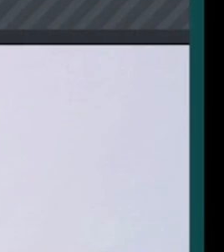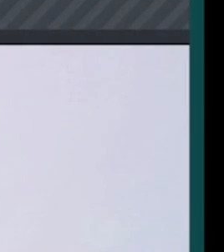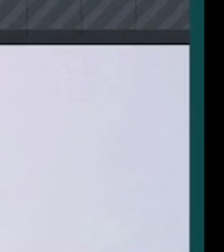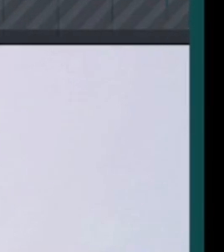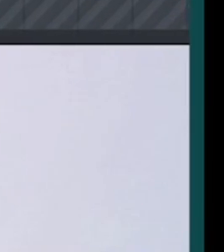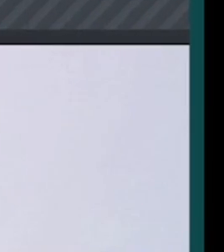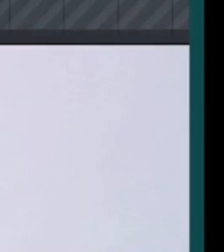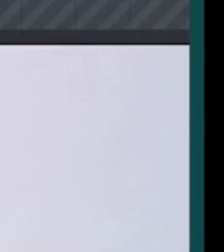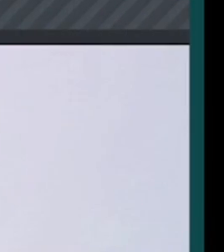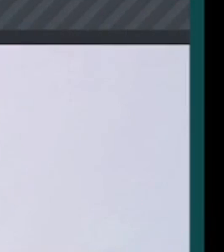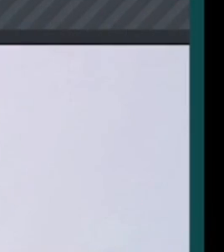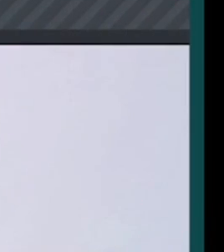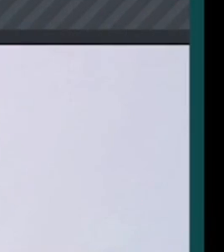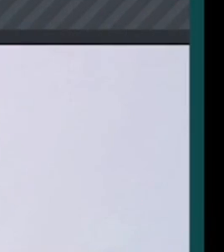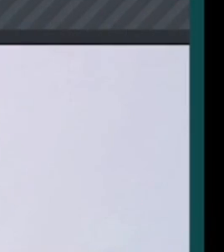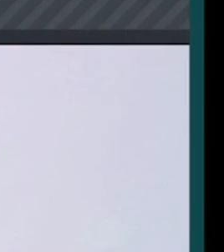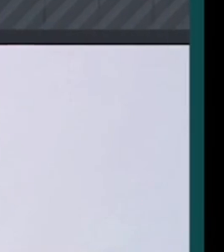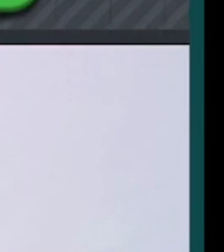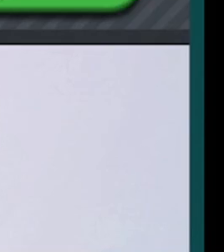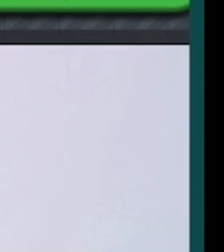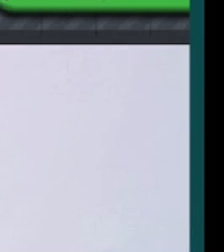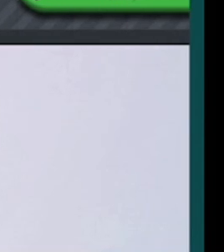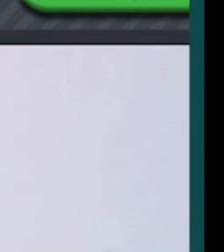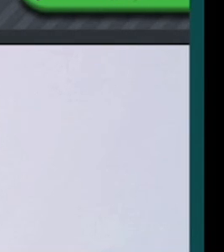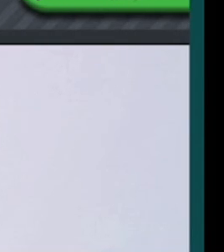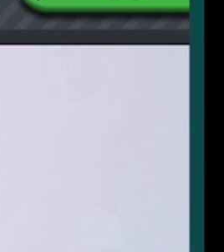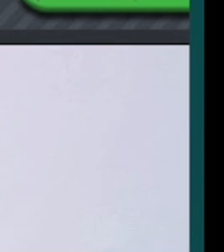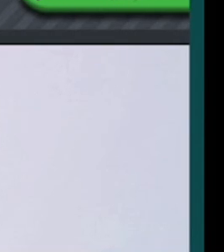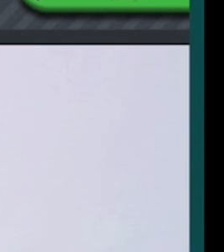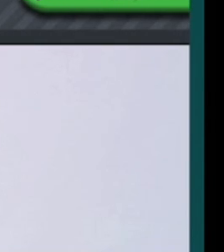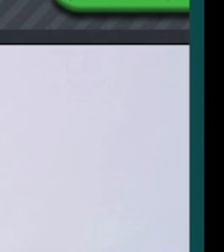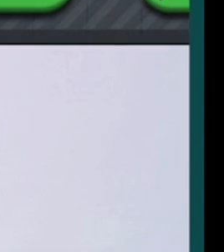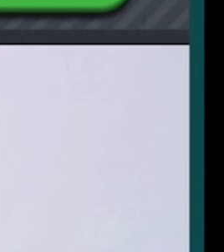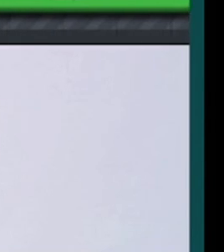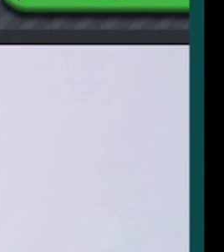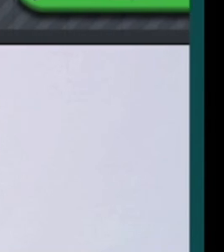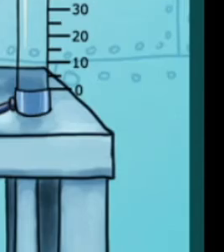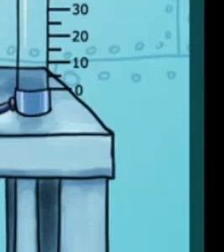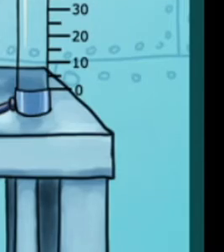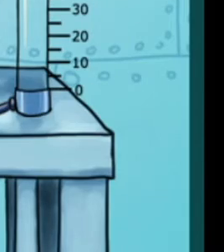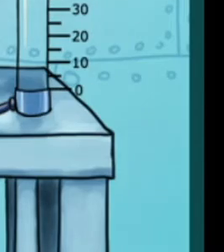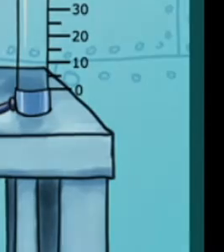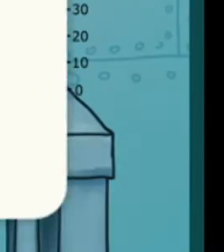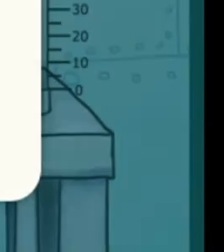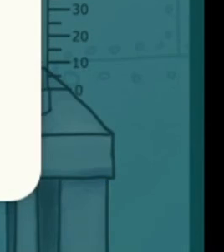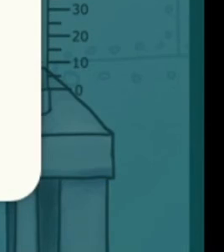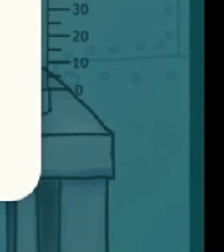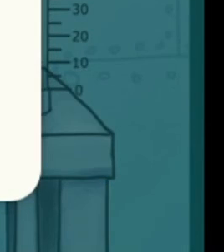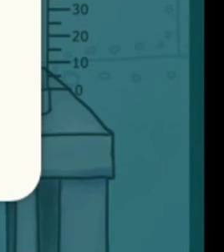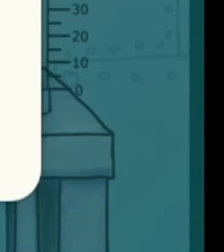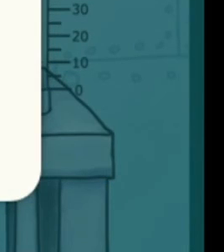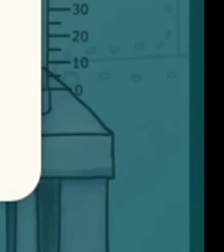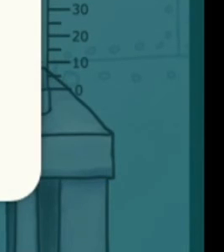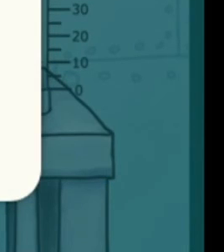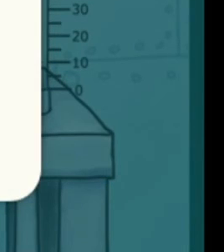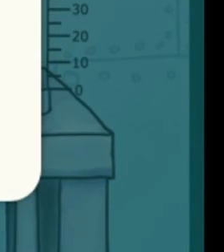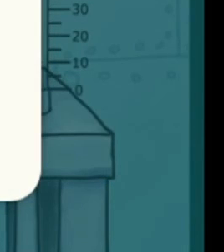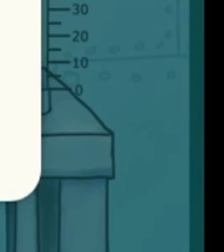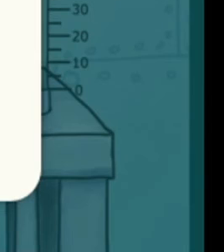dizer que tá tudo maravilha, tá tudo certinho. Então, ele já está produzindo as nossas capinhas aí, colocando a cor que a gente pediu.